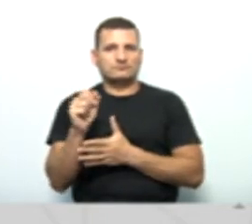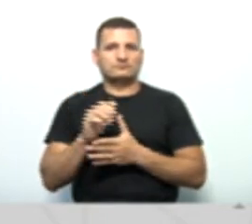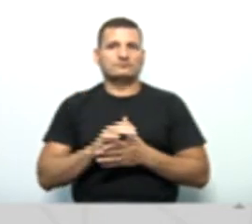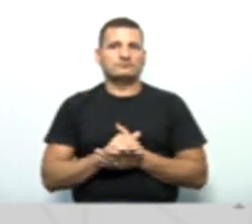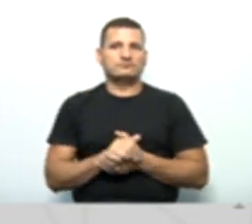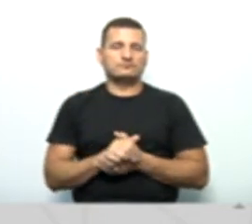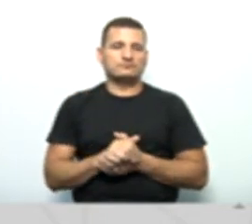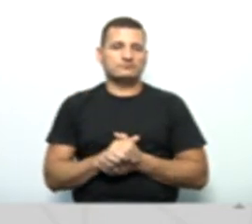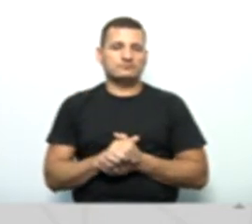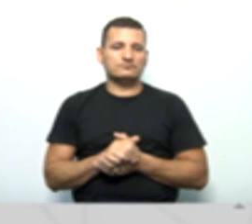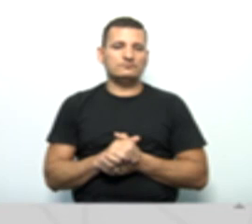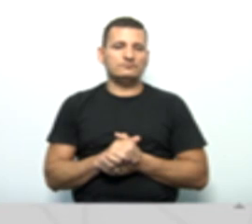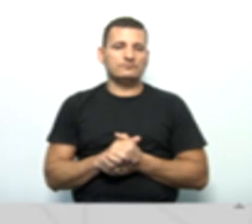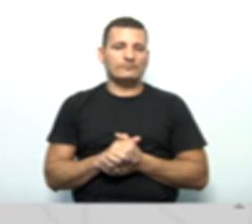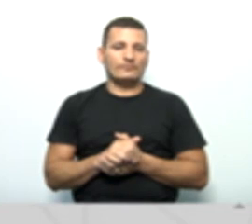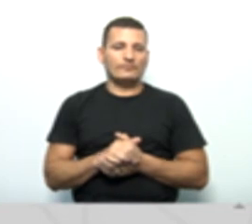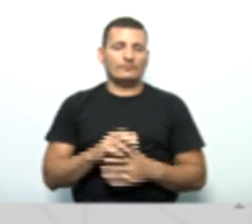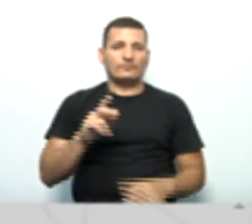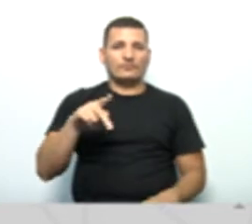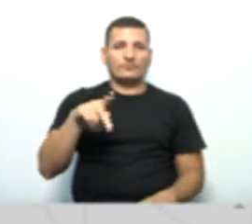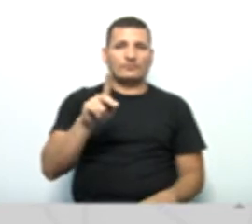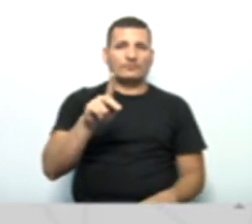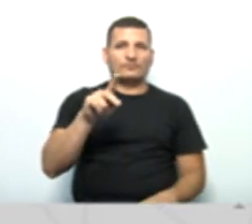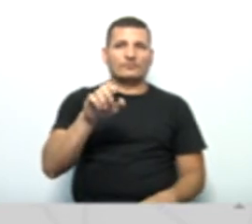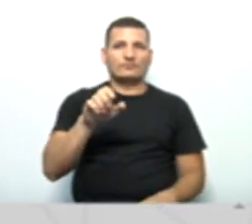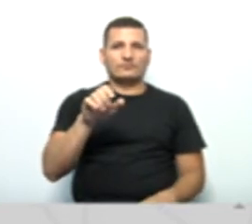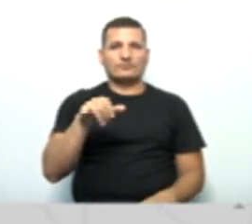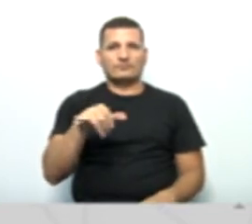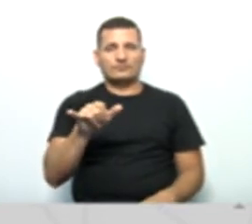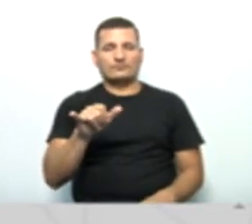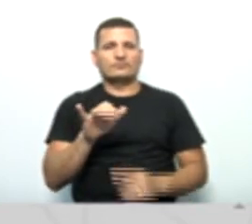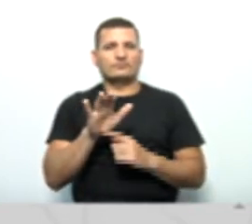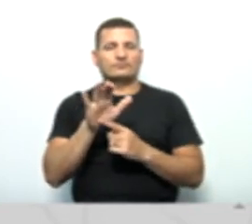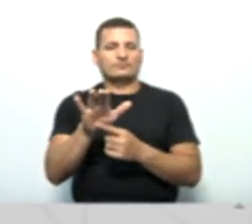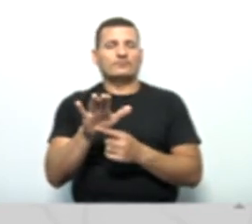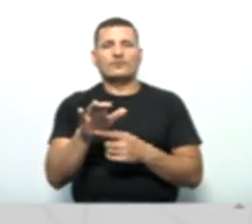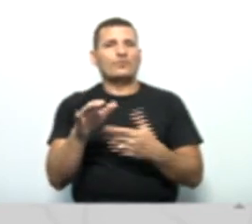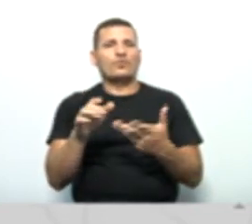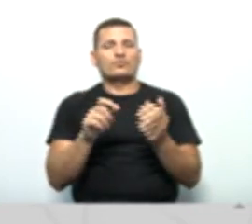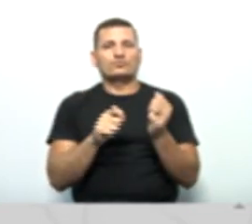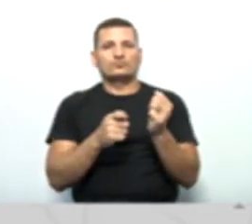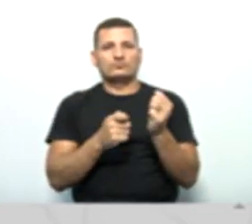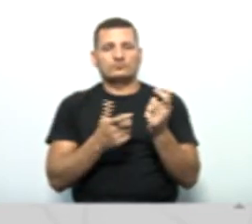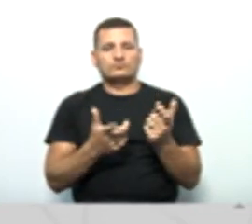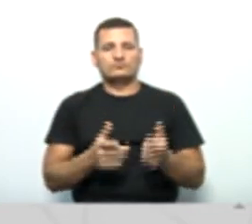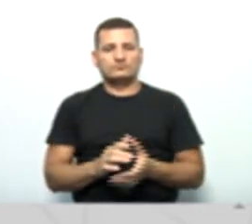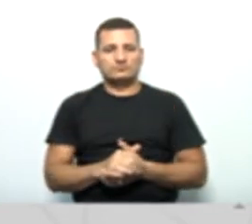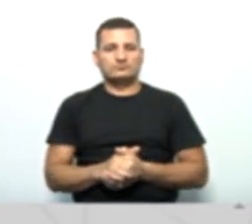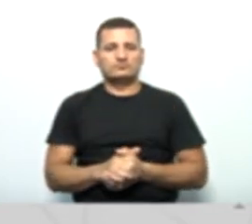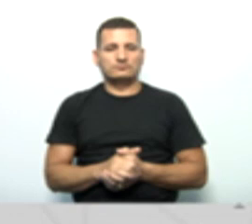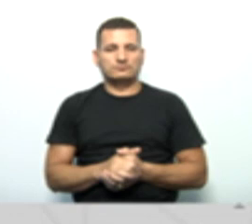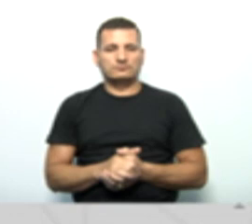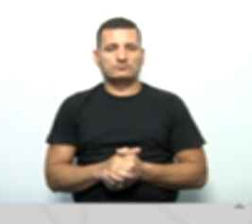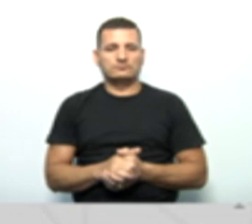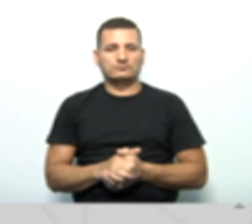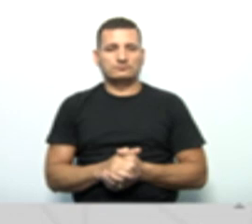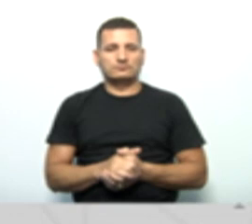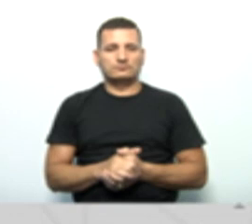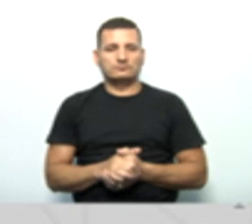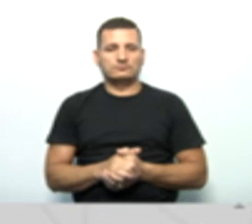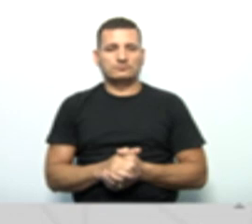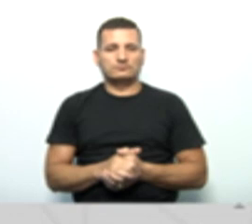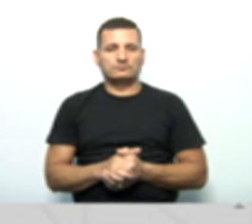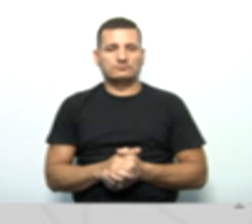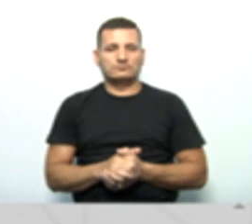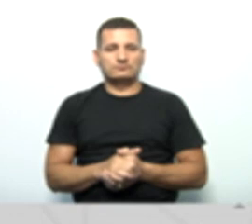indicar. E o que ele vai mostrar as chaves do dicionário, somente a chave. E o del valor e o get,